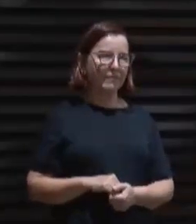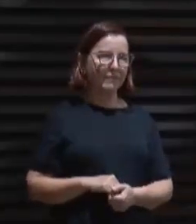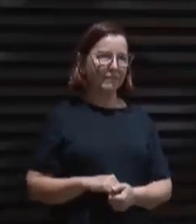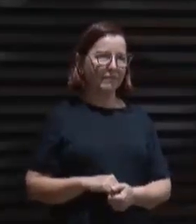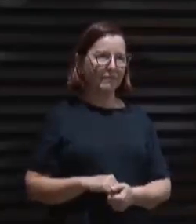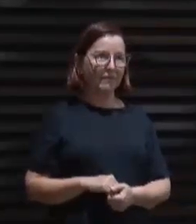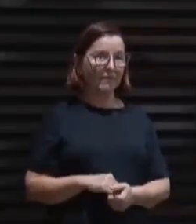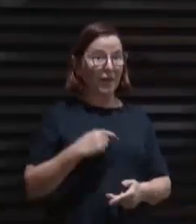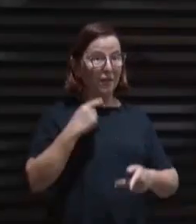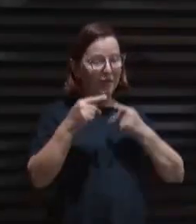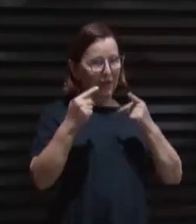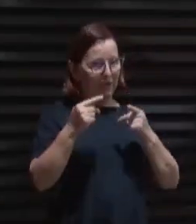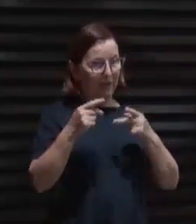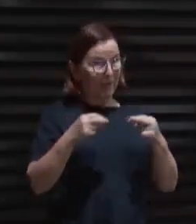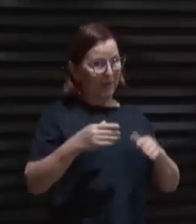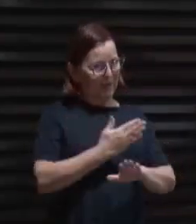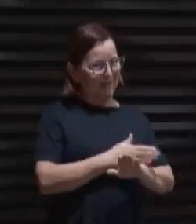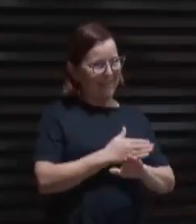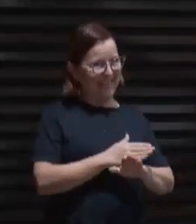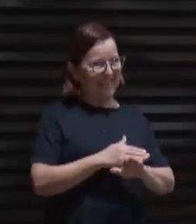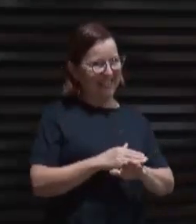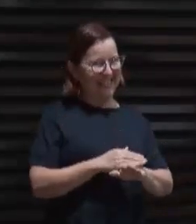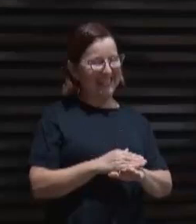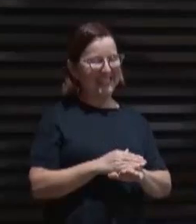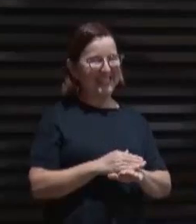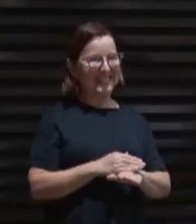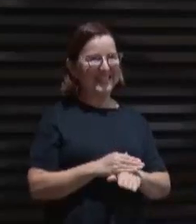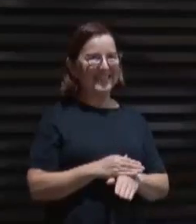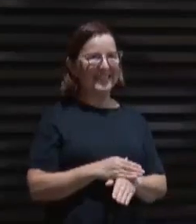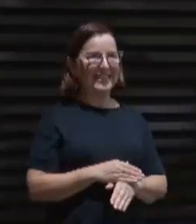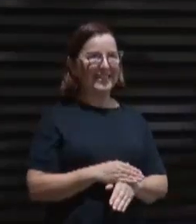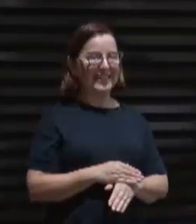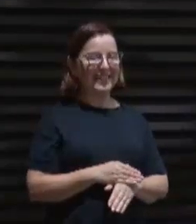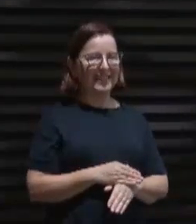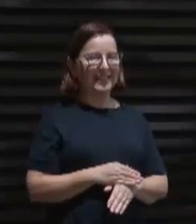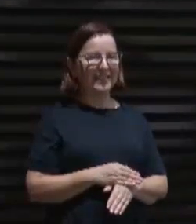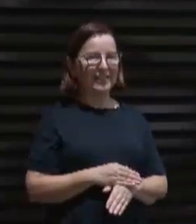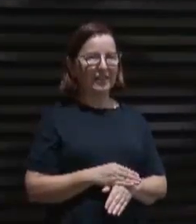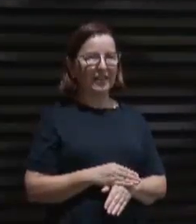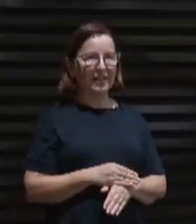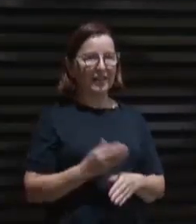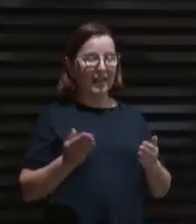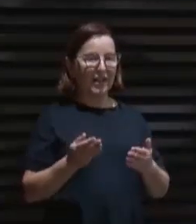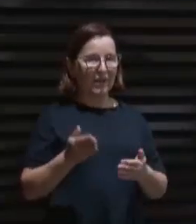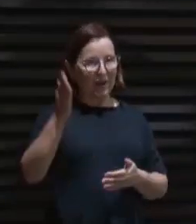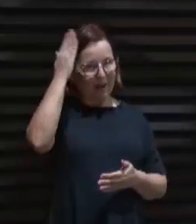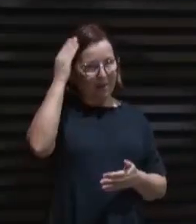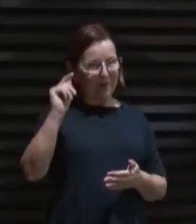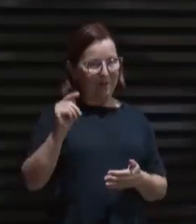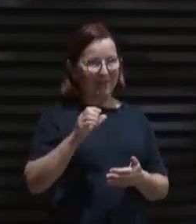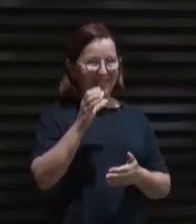Eu vou falar uma coisinha prática aqui para a igreja também, bem prática. Vamos dar uma olhada em Provérbios